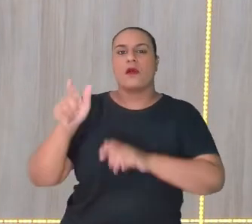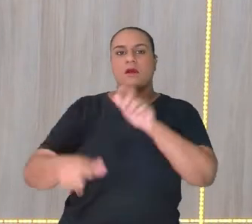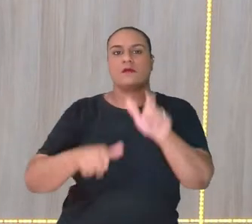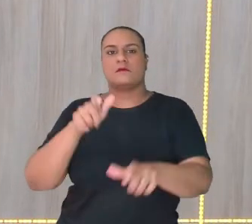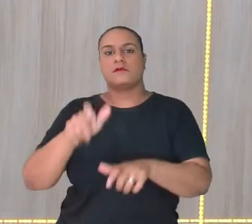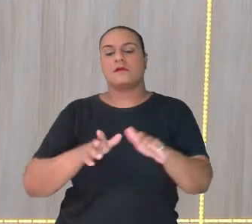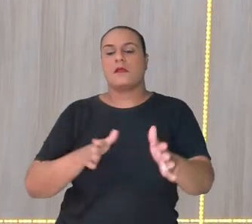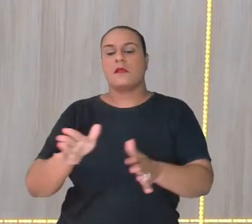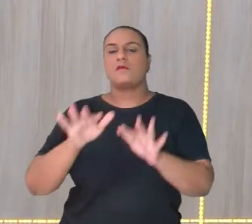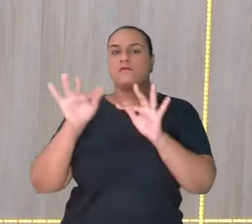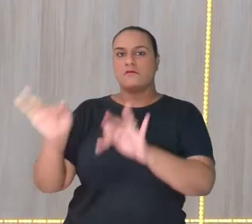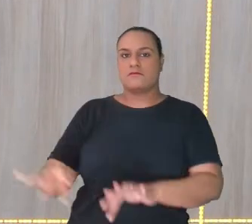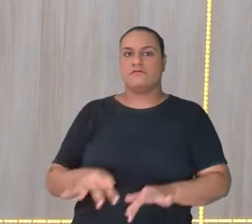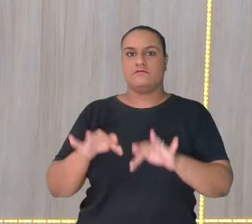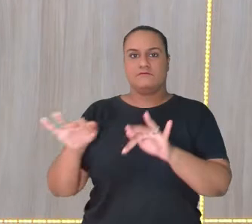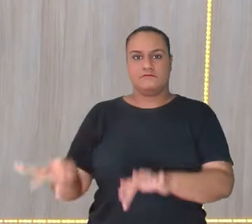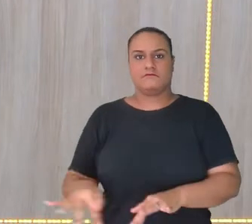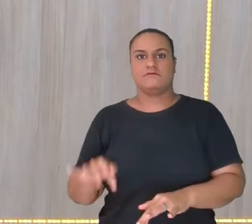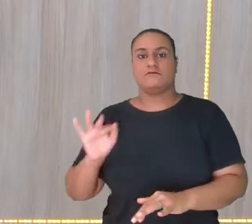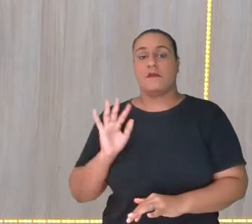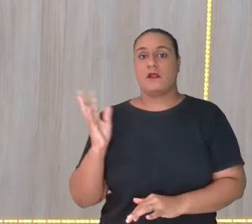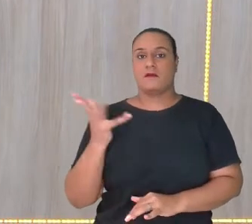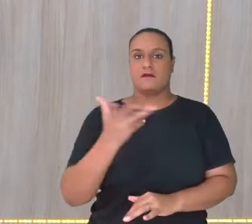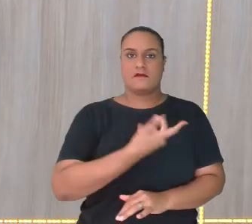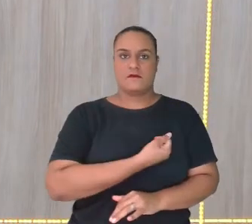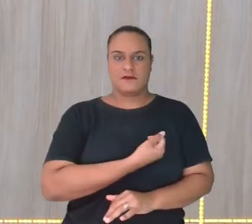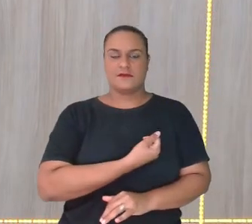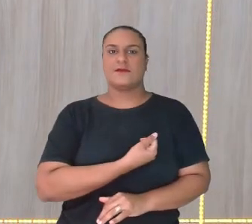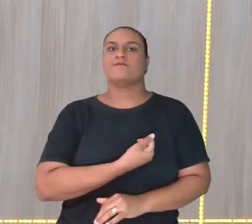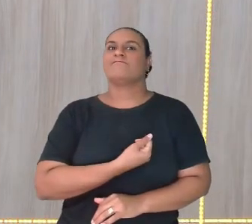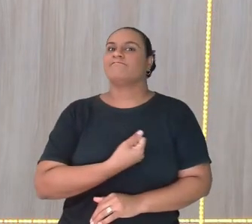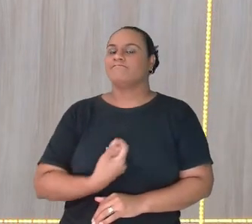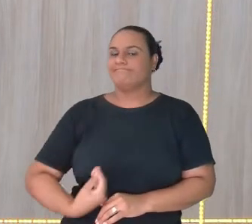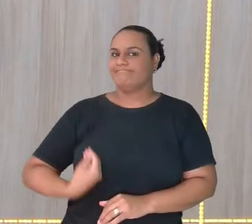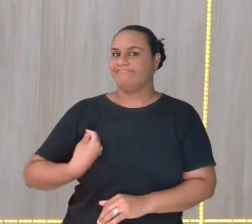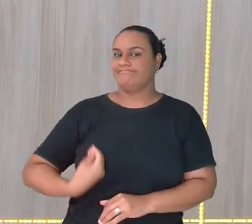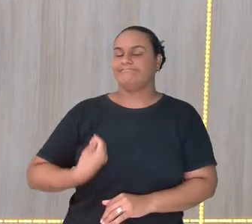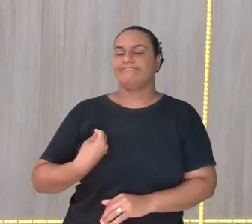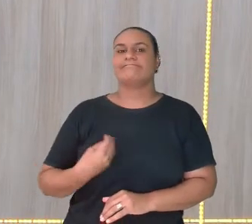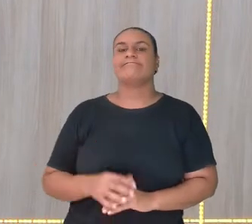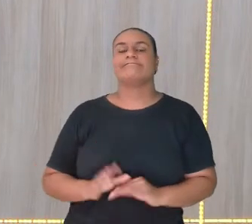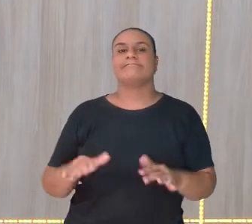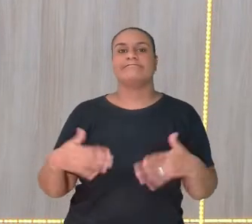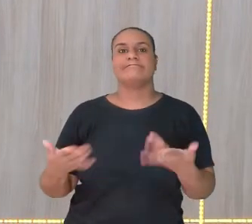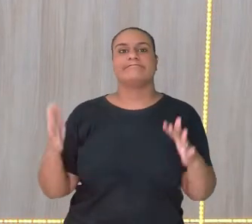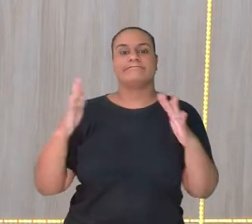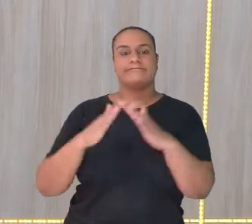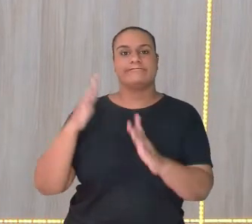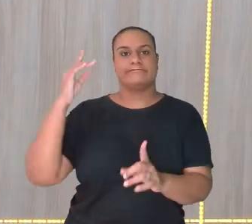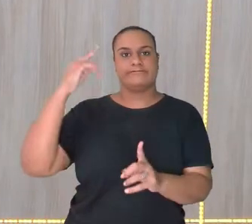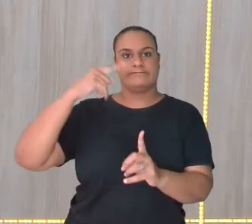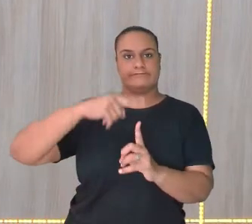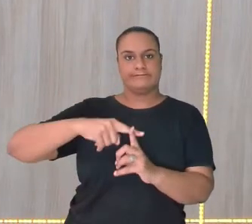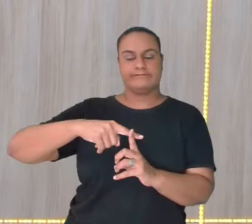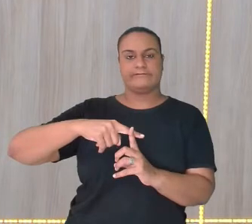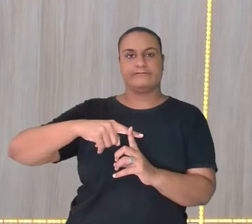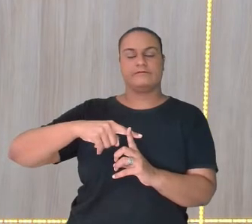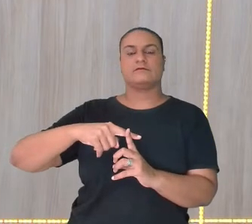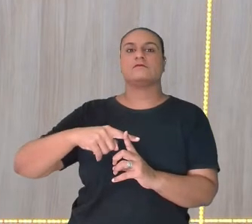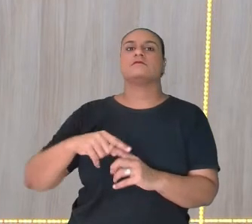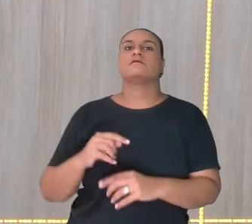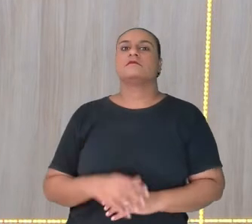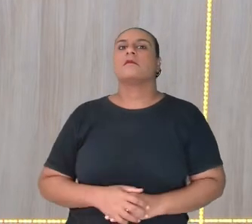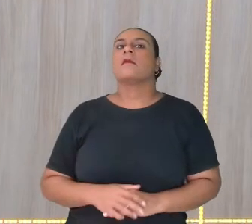daquele feudo à salvação das suas almas. Então, a igreja, ela